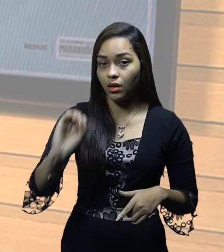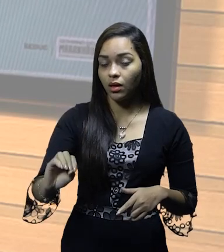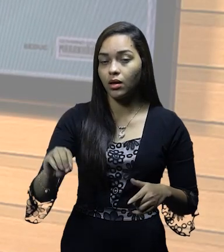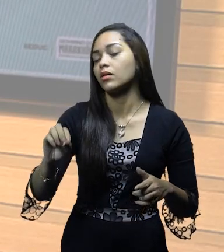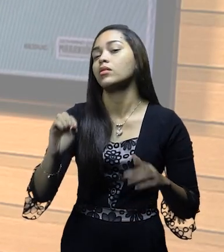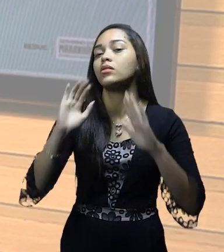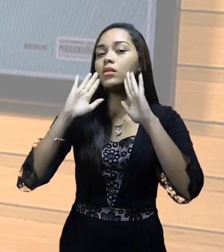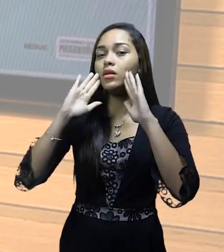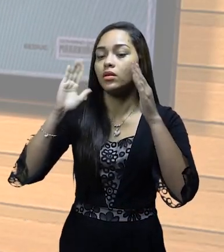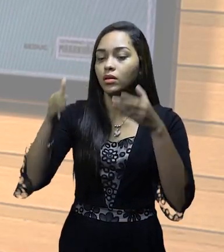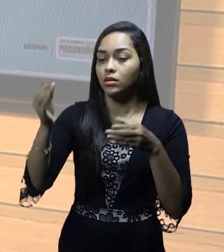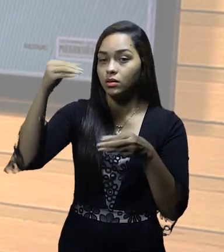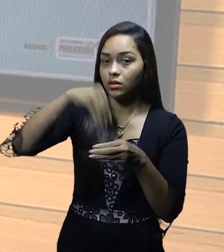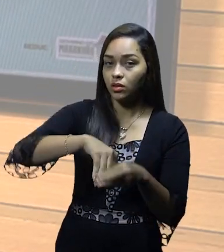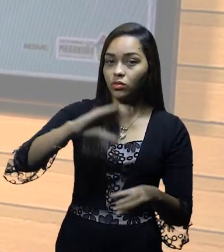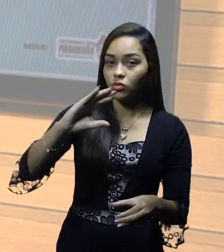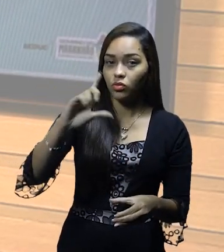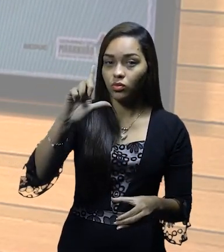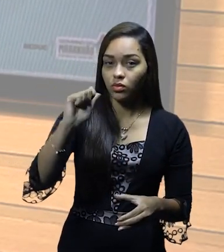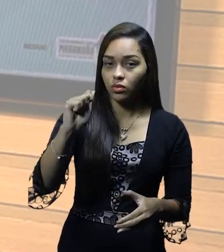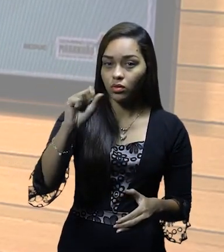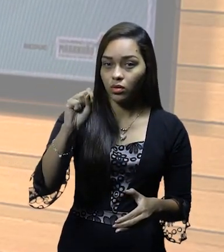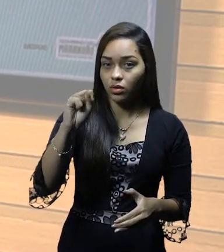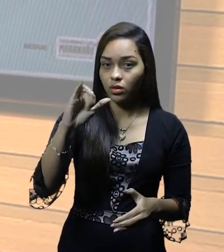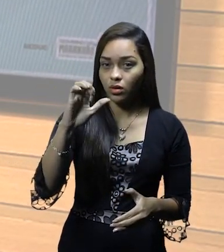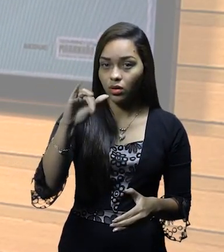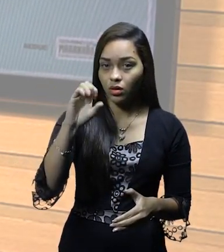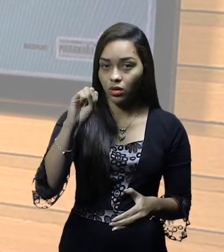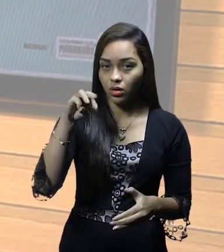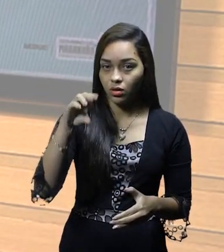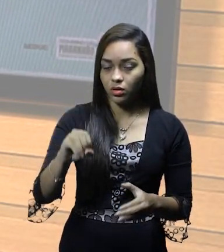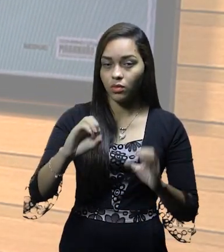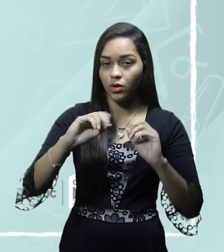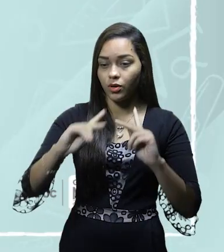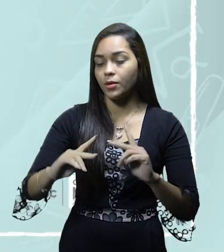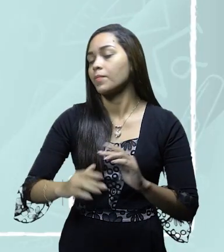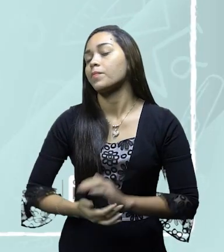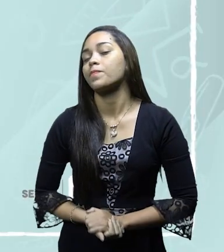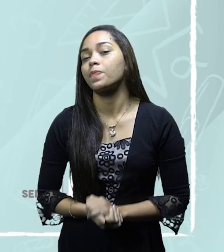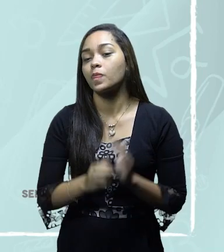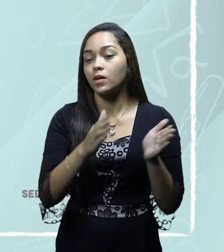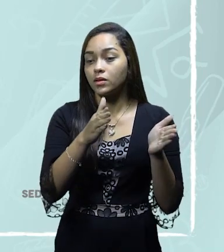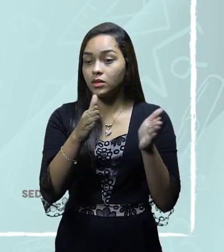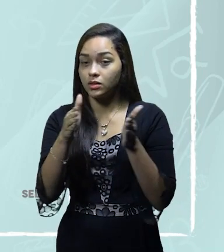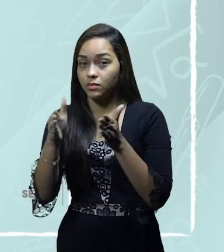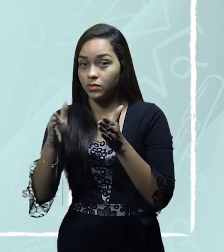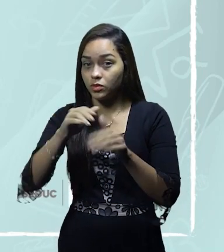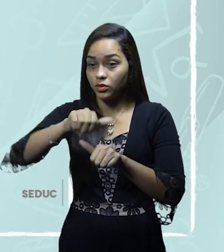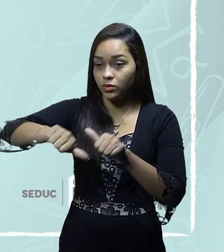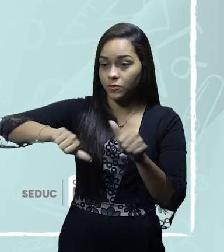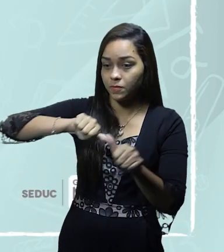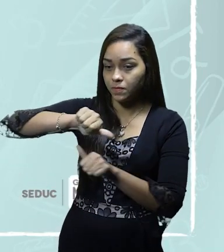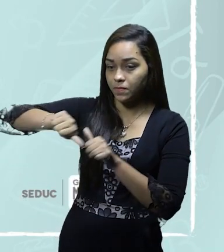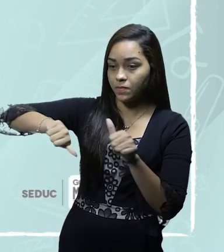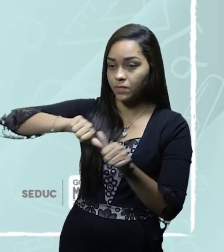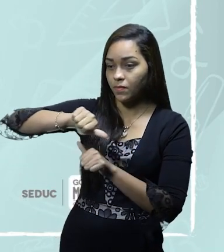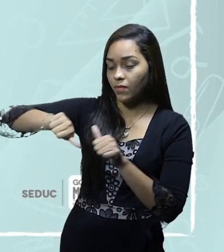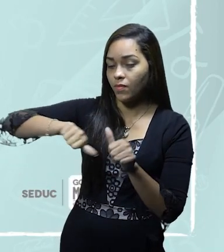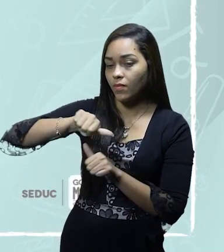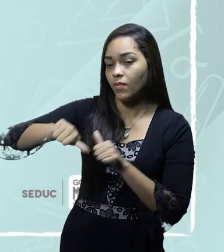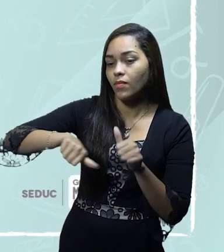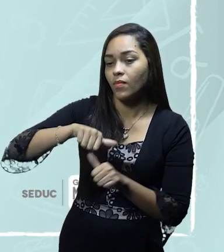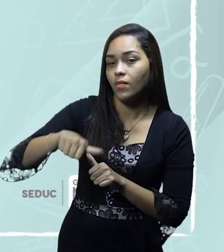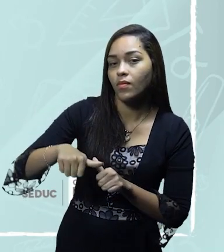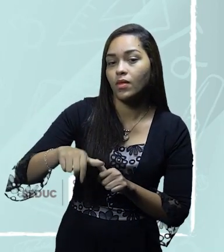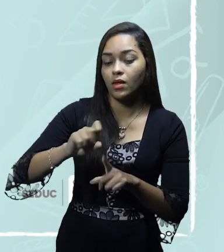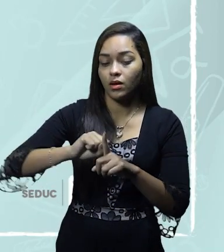O classicismo está dentro do Renascimento, certo? Então, assim, nesse período de transformações